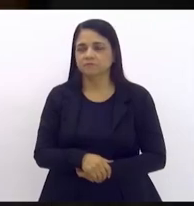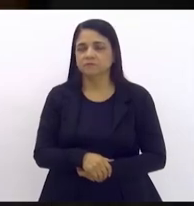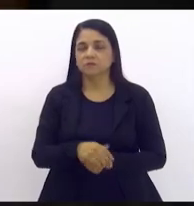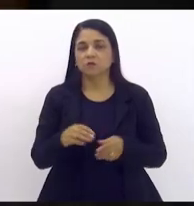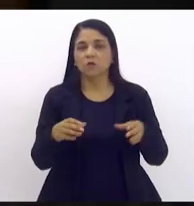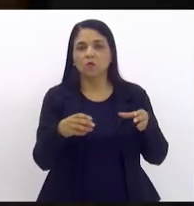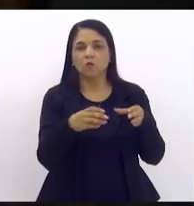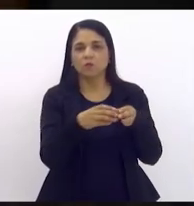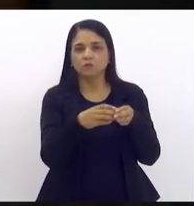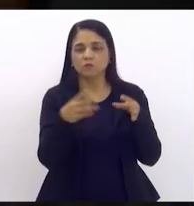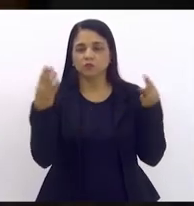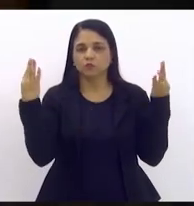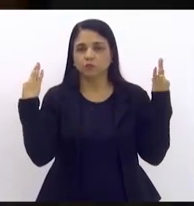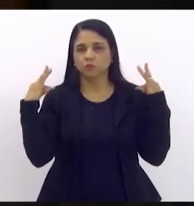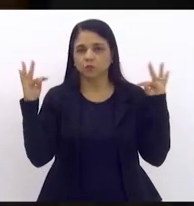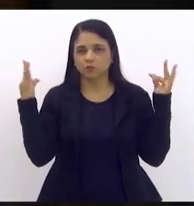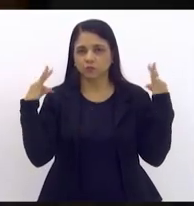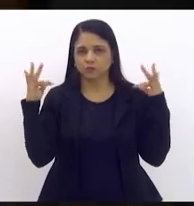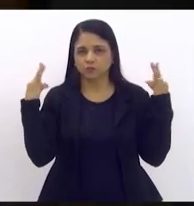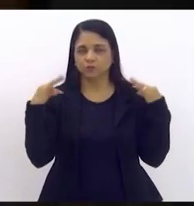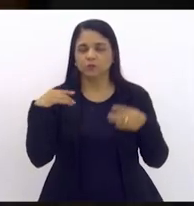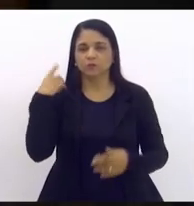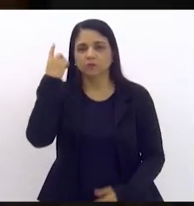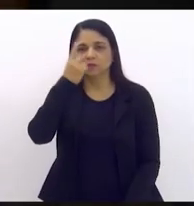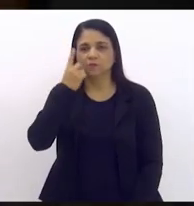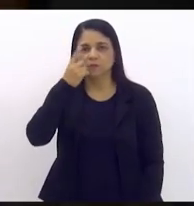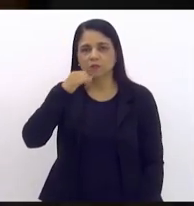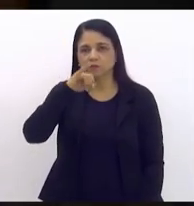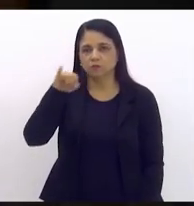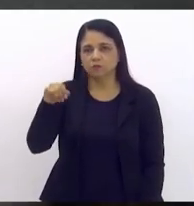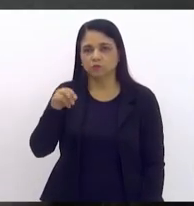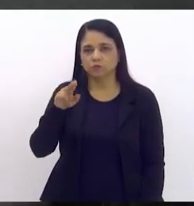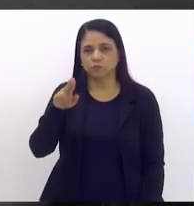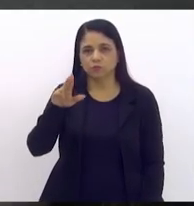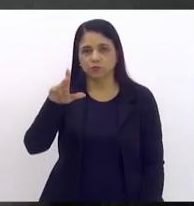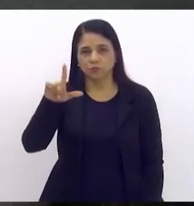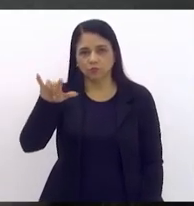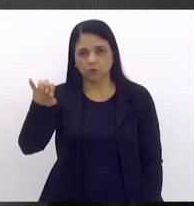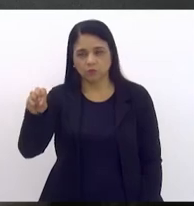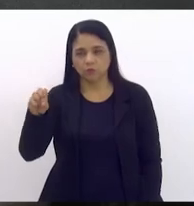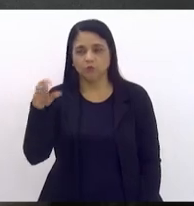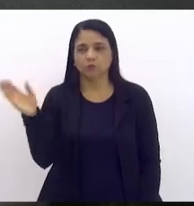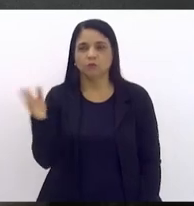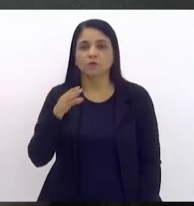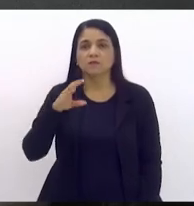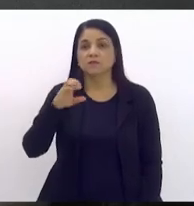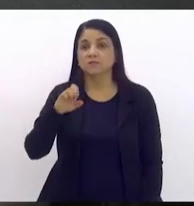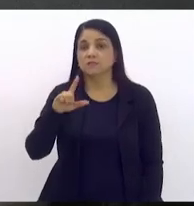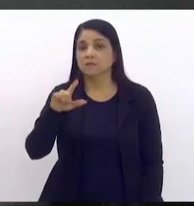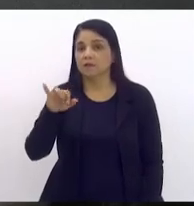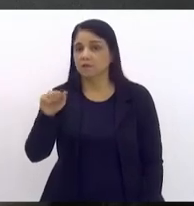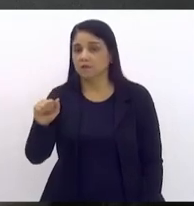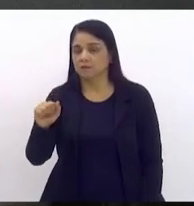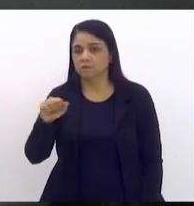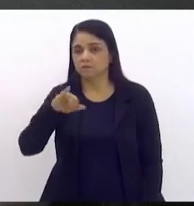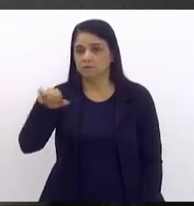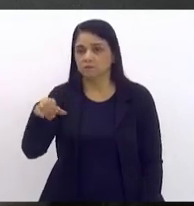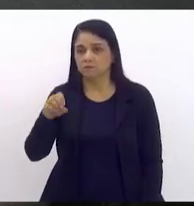Pela Comissão de Turismo, deputado Júlio Rocha, deputada Célia Jordão,